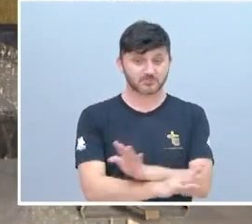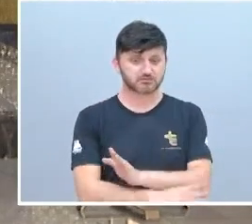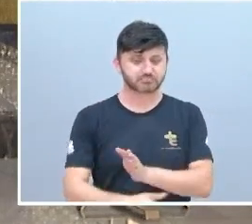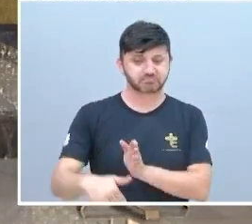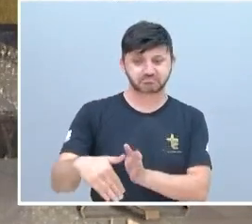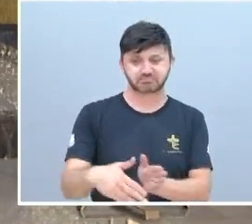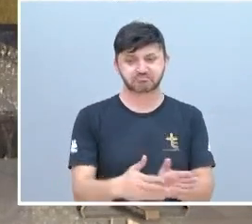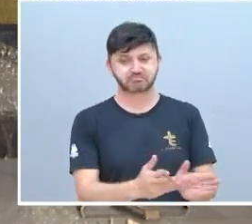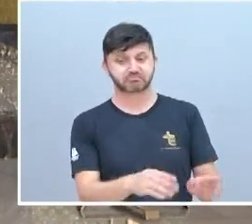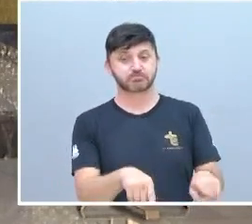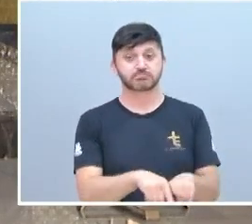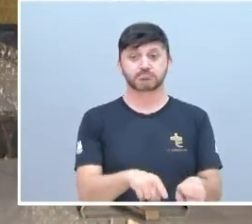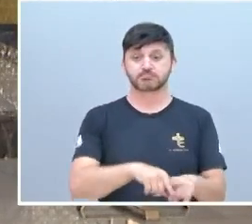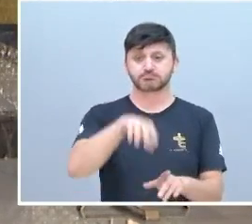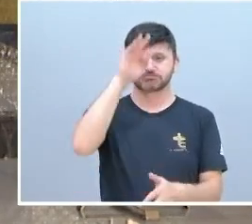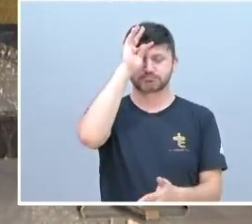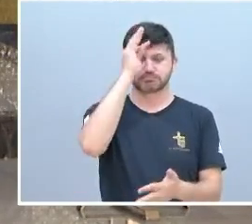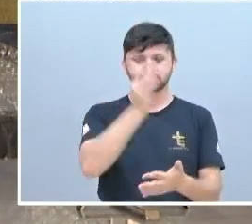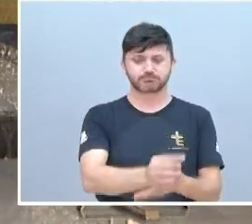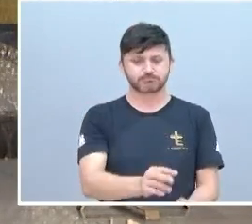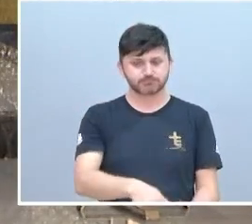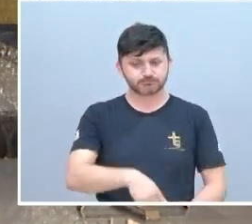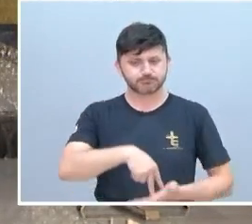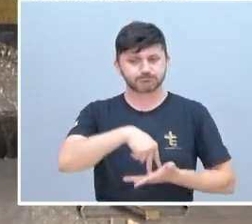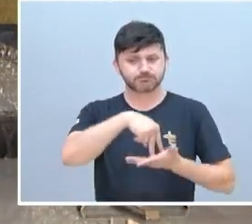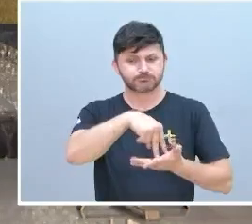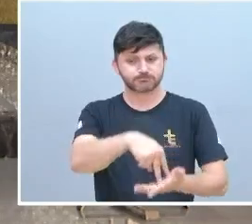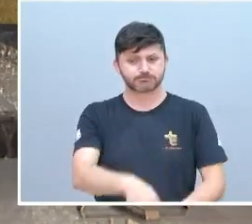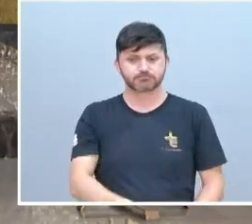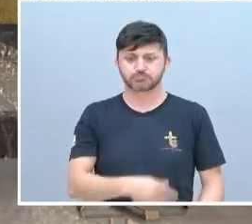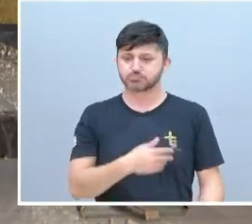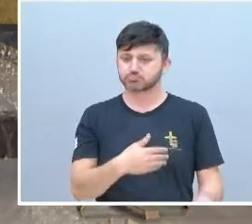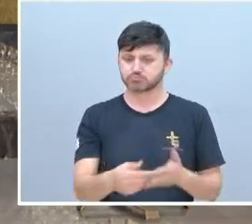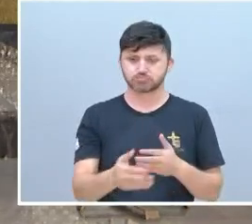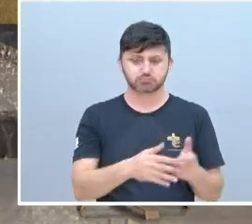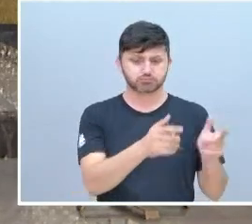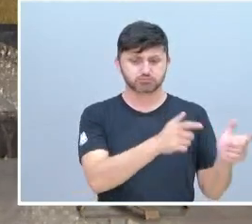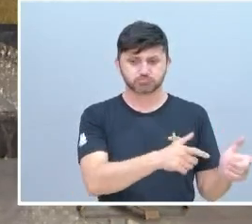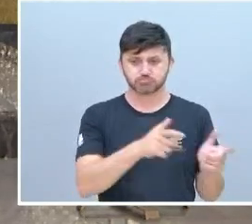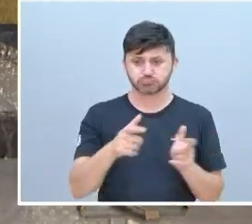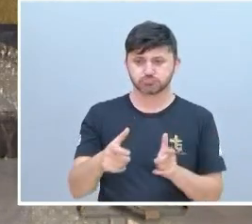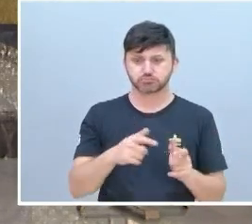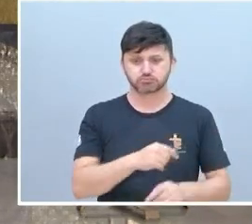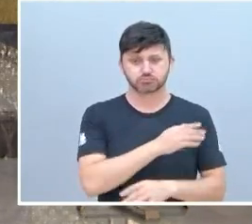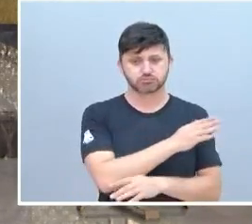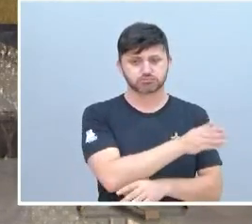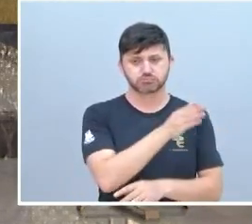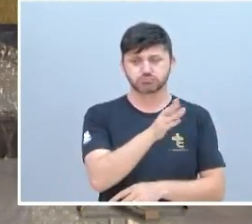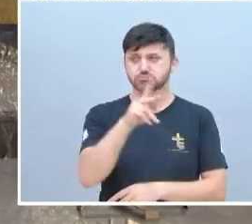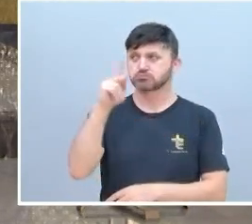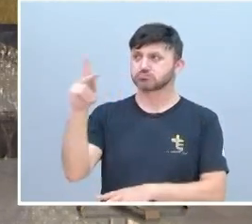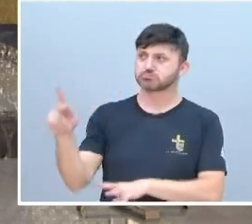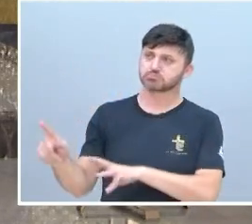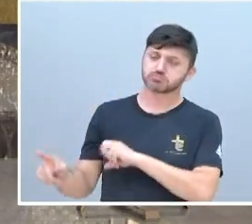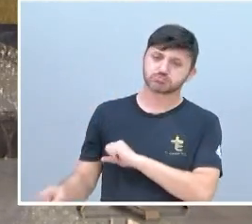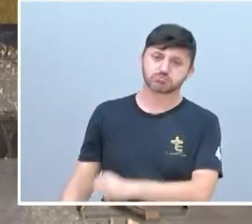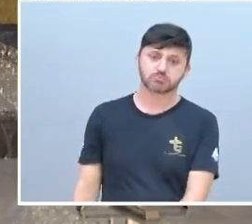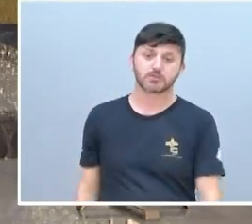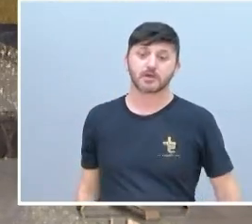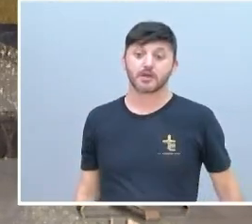a carreira e guardar a fé, levando o seu amor.